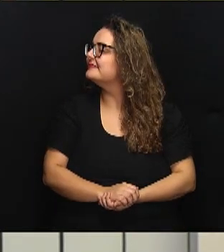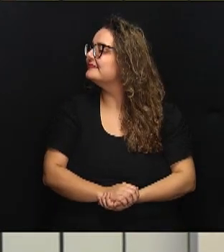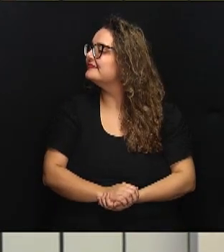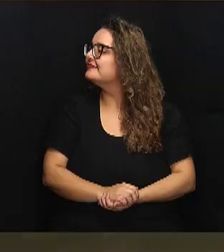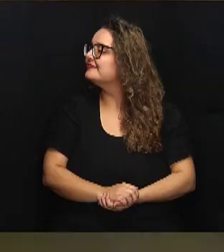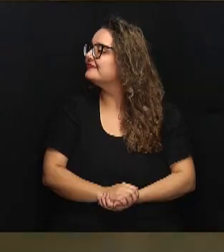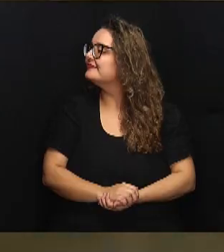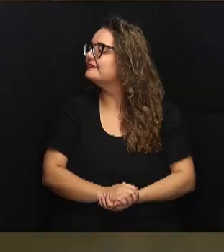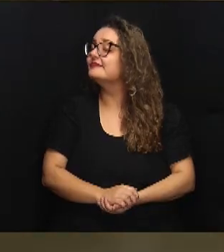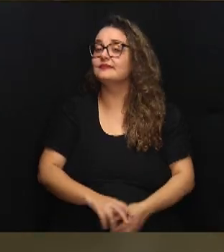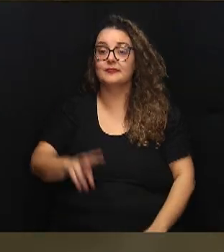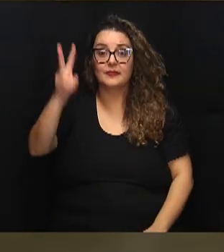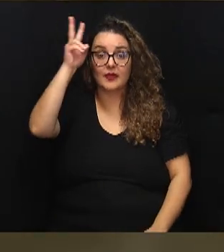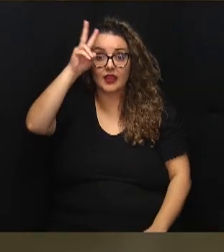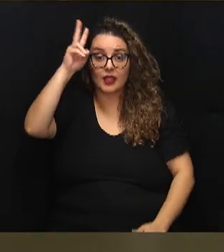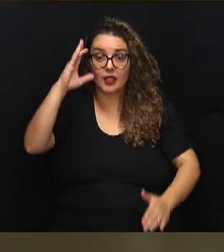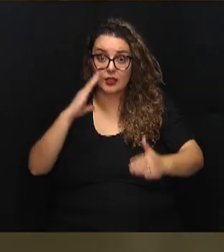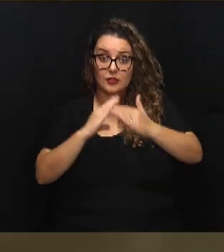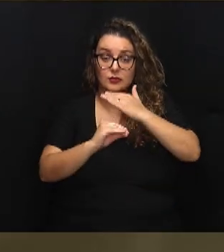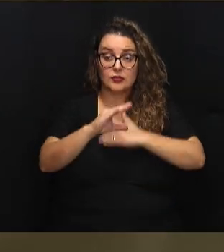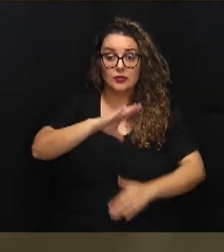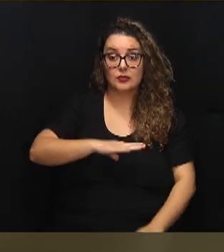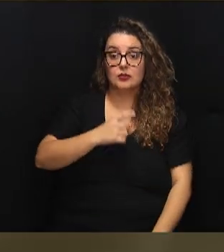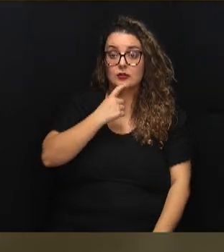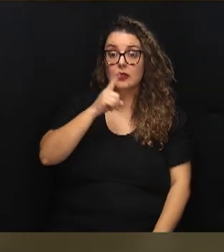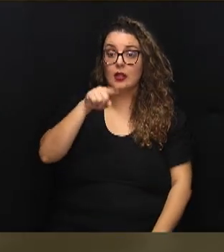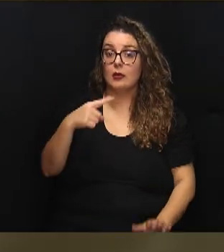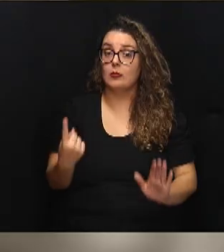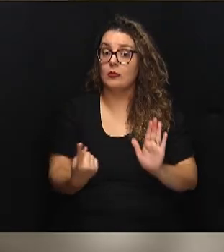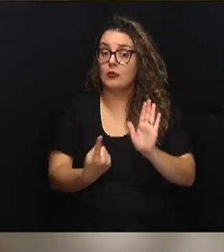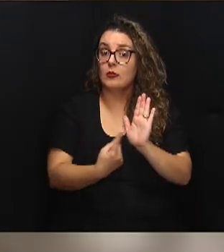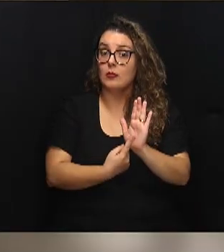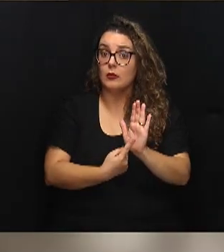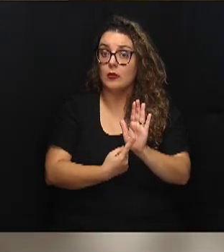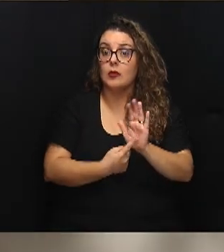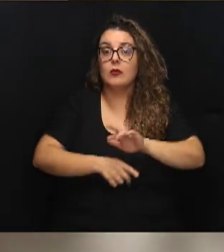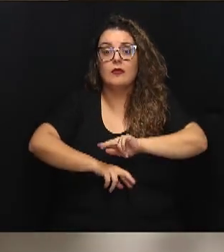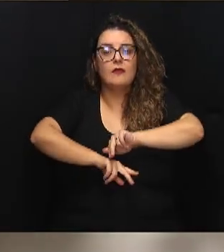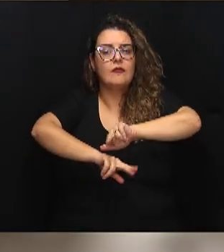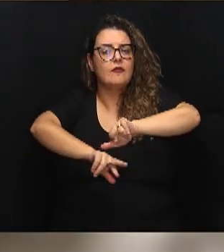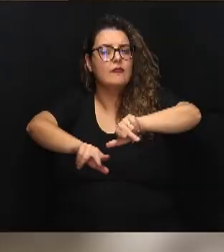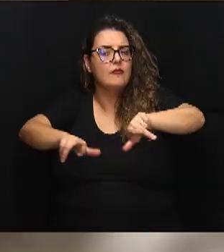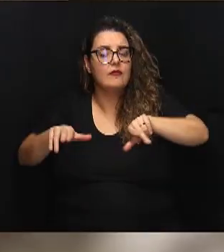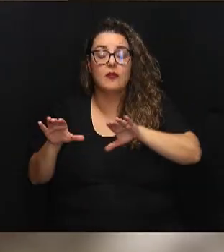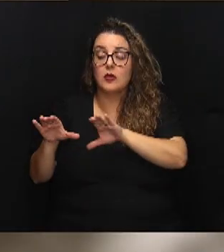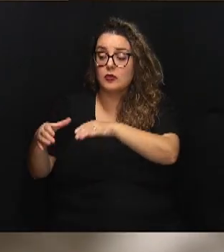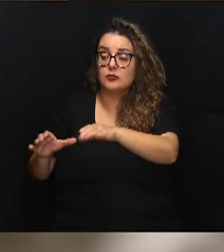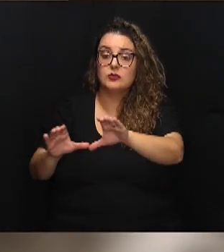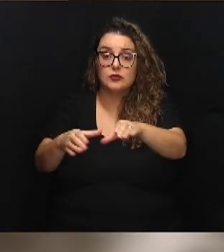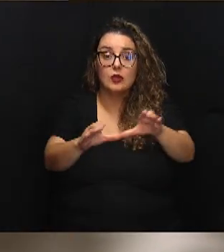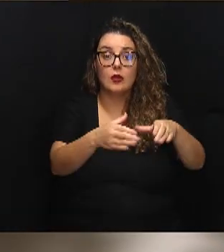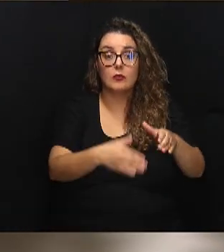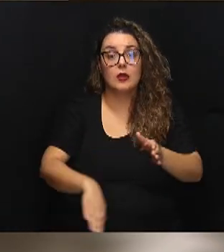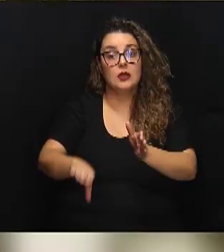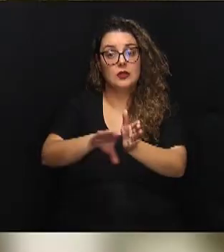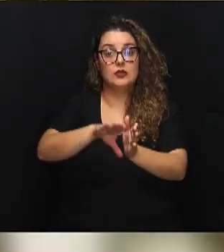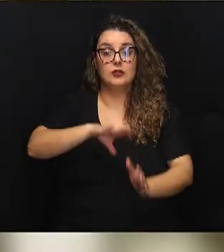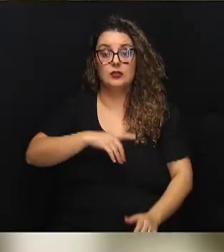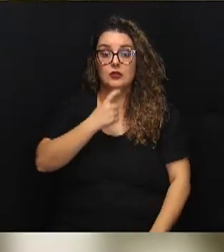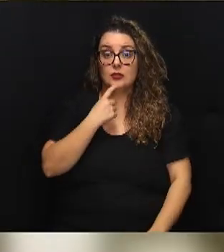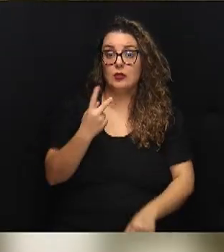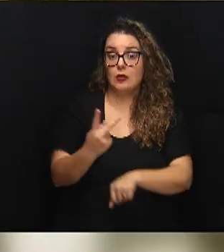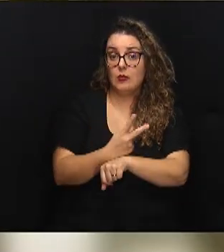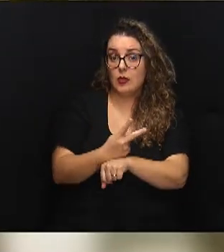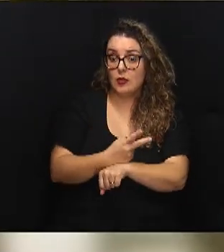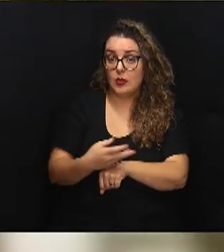A história da imigração em Campinas é marcada por ondas de diferentes grupos que chegaram à cidade em busca